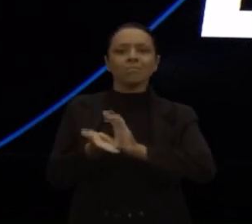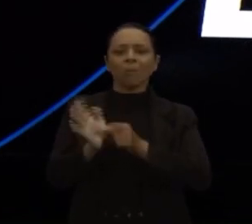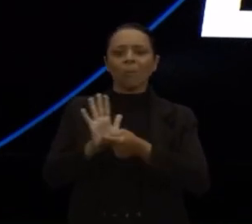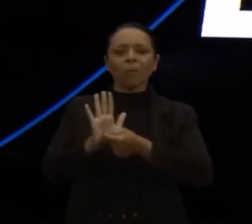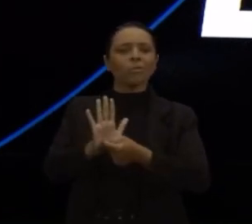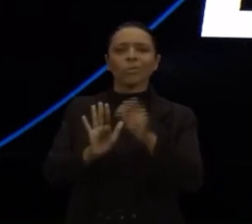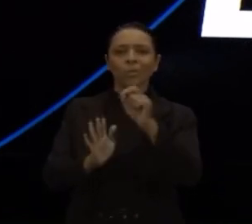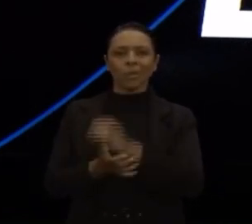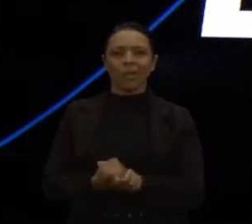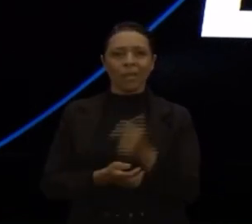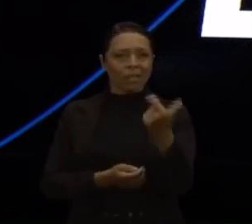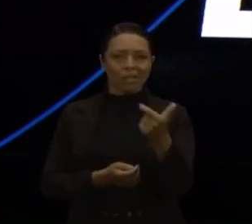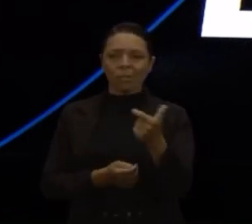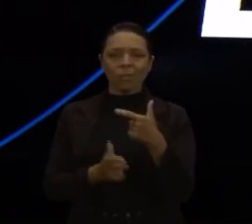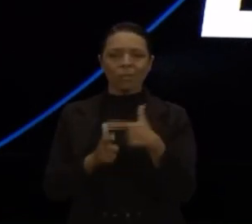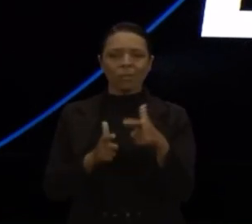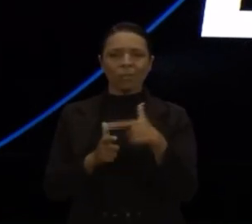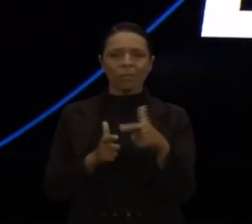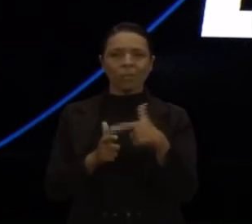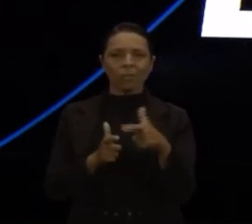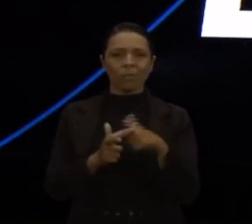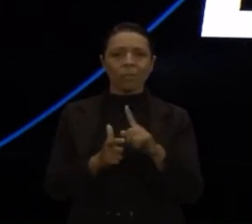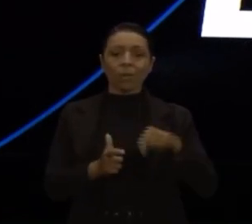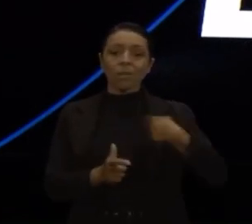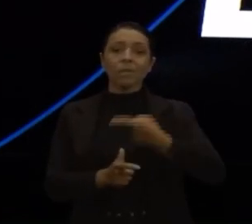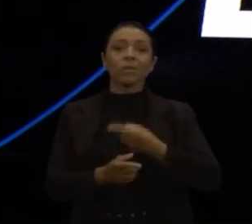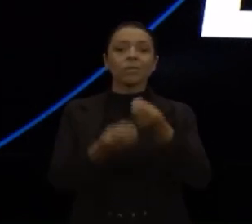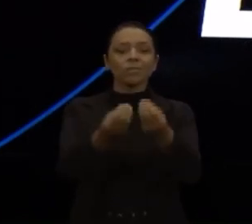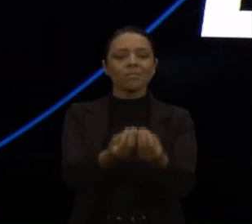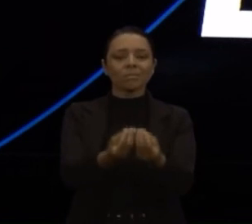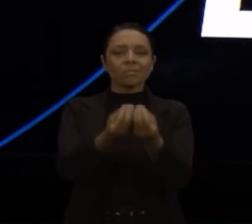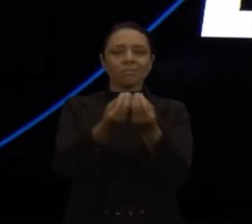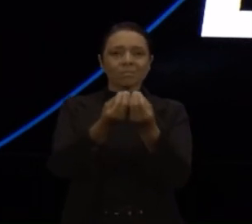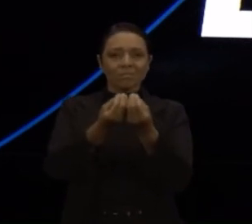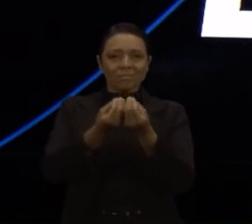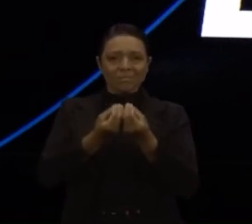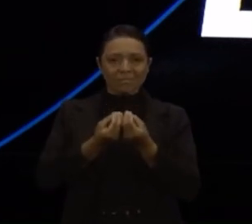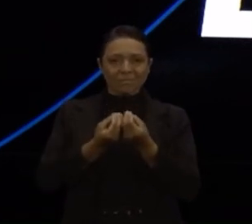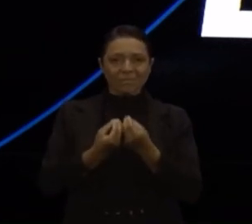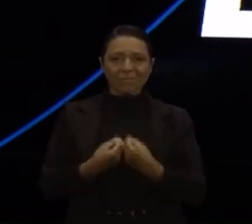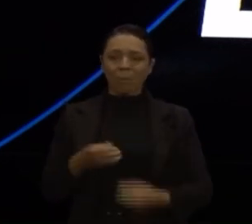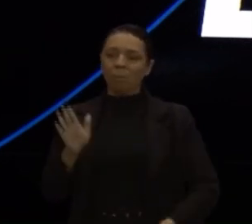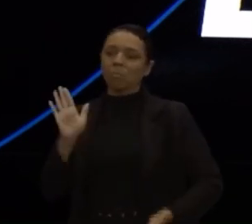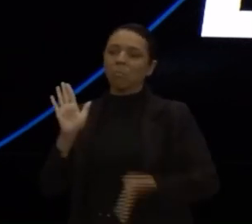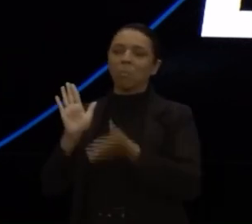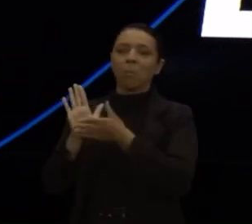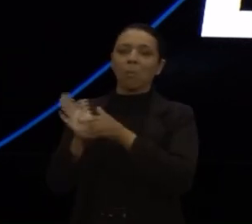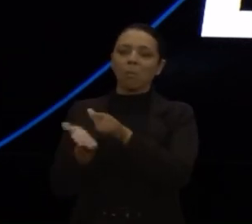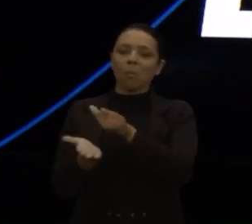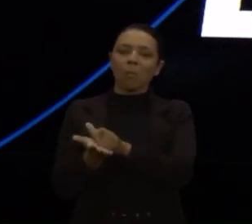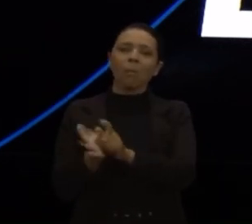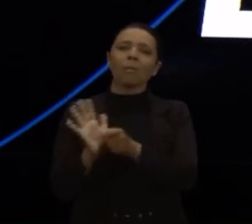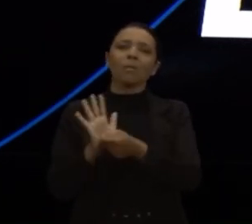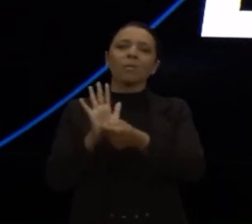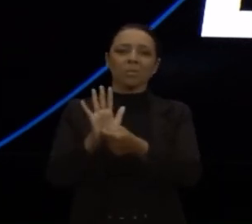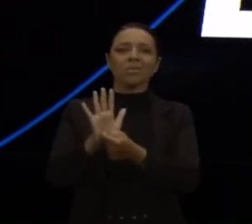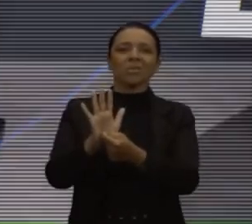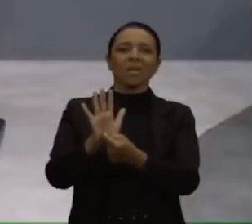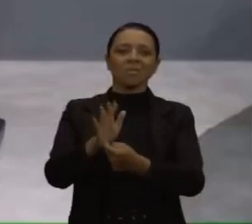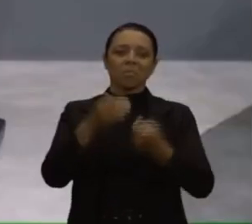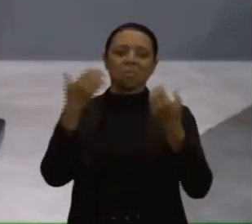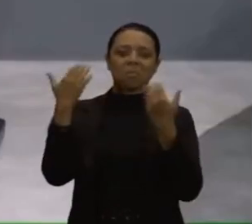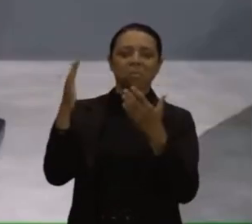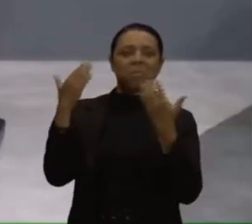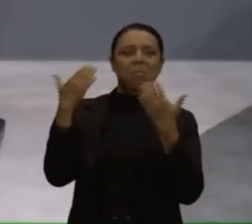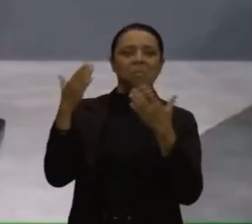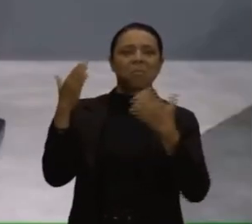ressalva foi nós recebemos aí o registro de louvor e parabéns de pelo menos três conselheiros o tempo da